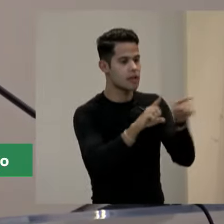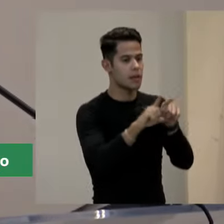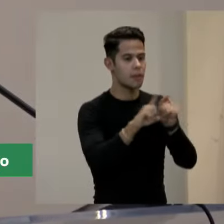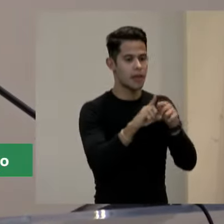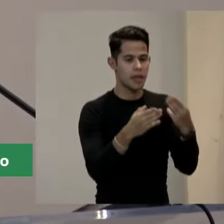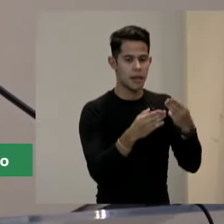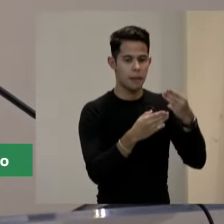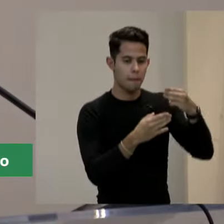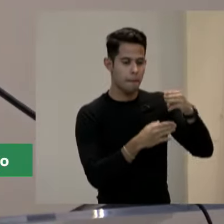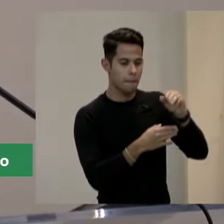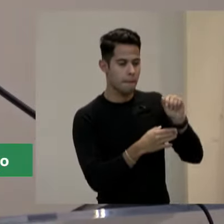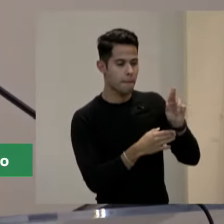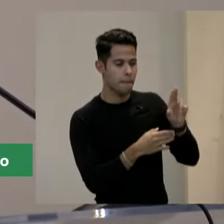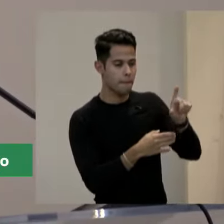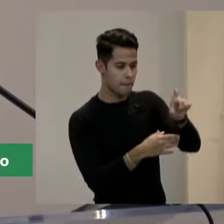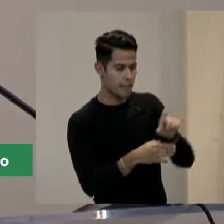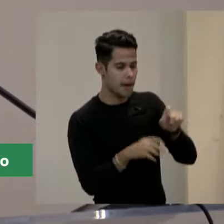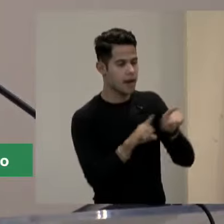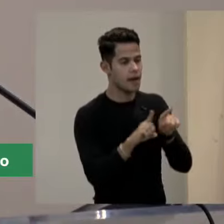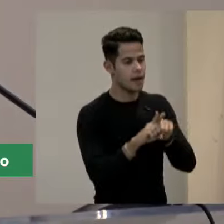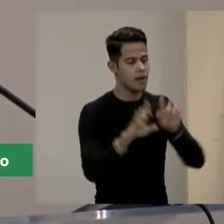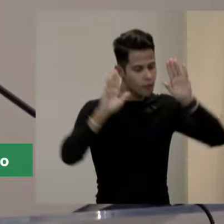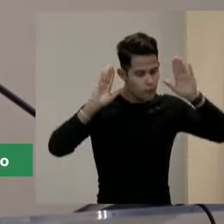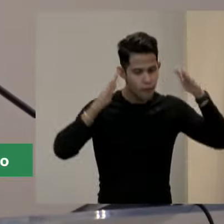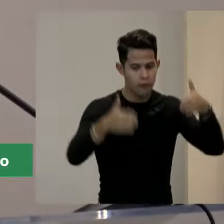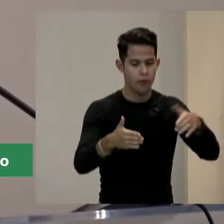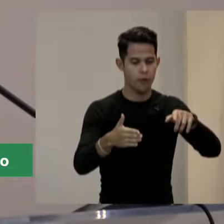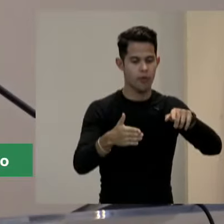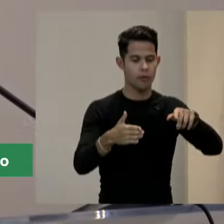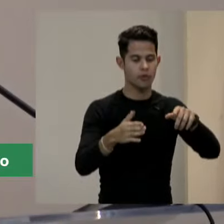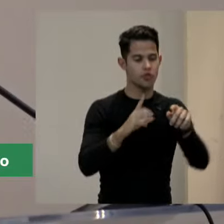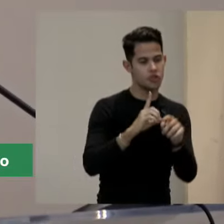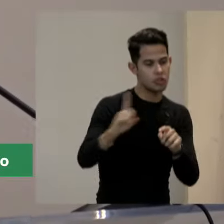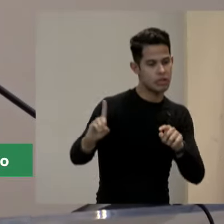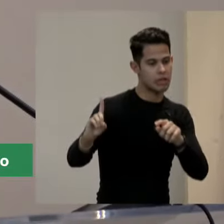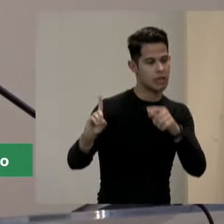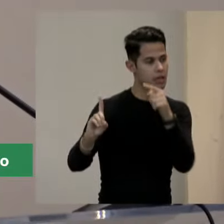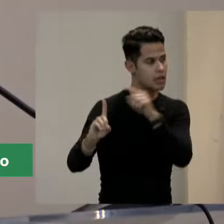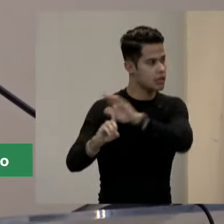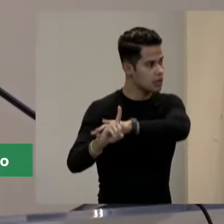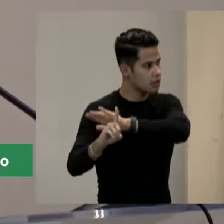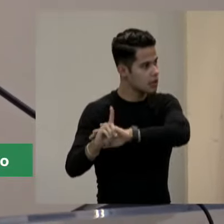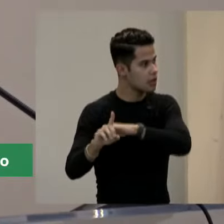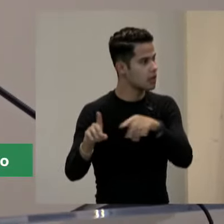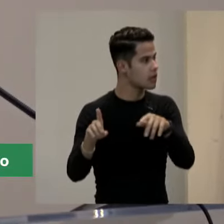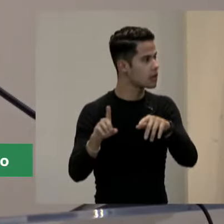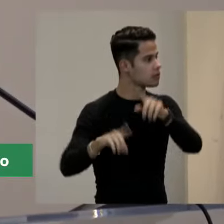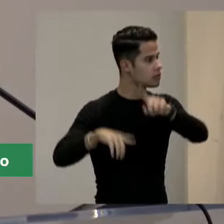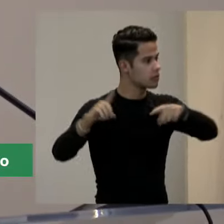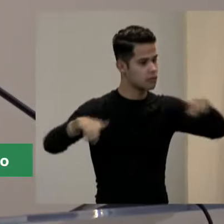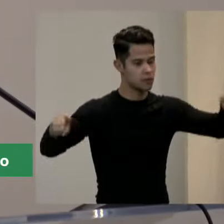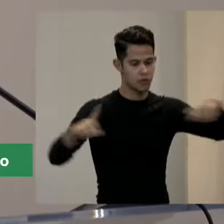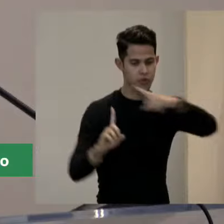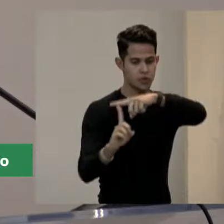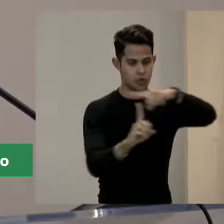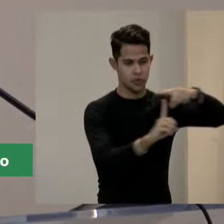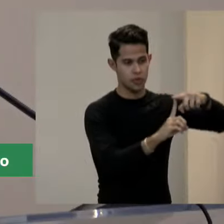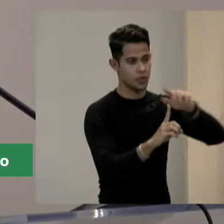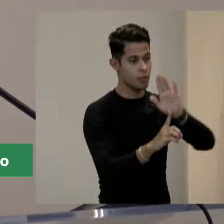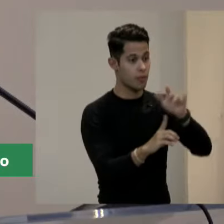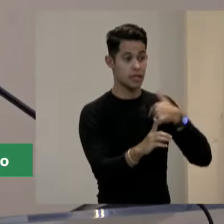marxistas, coletivos voltados para extrema-direita também, coletivos de todas as formas, eu não encontrei um